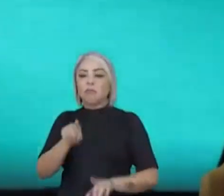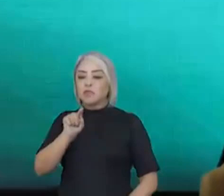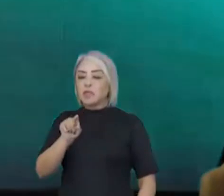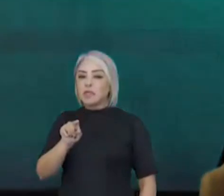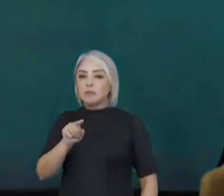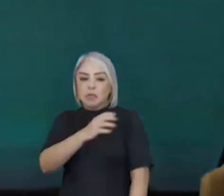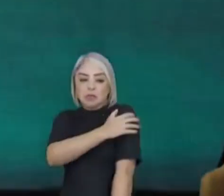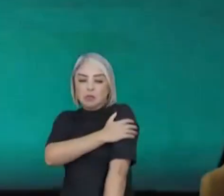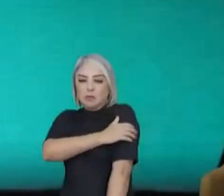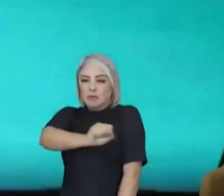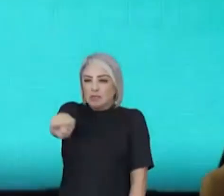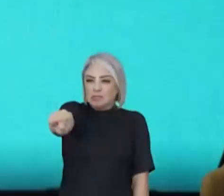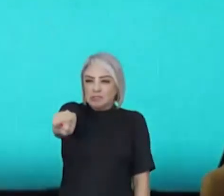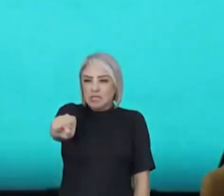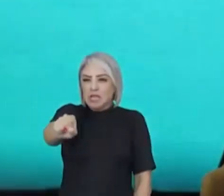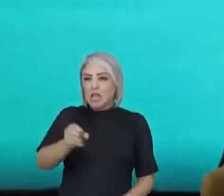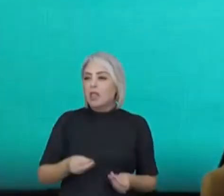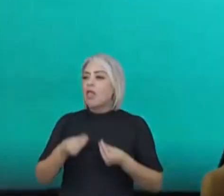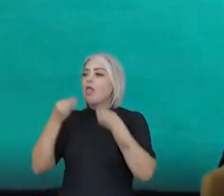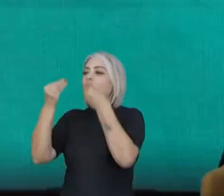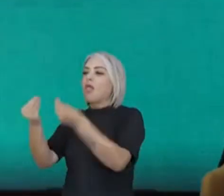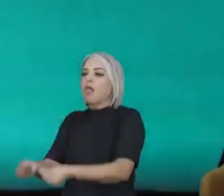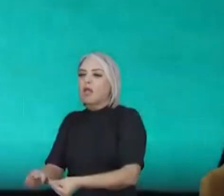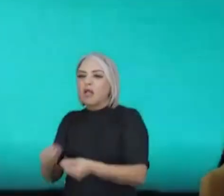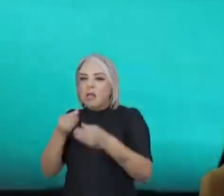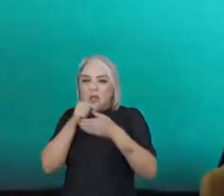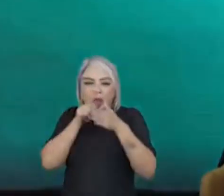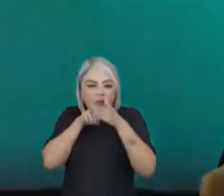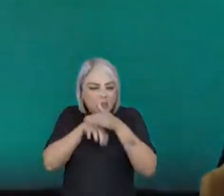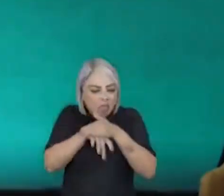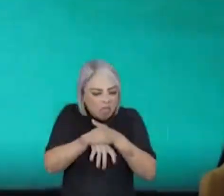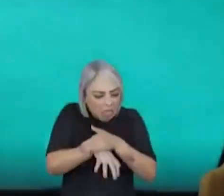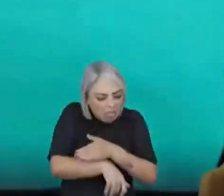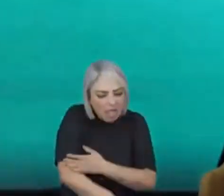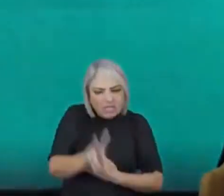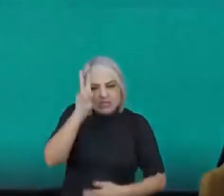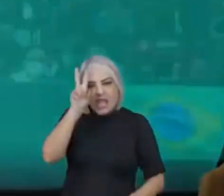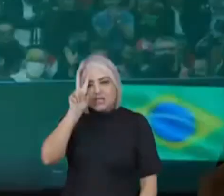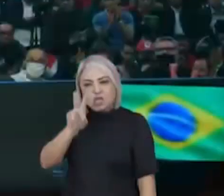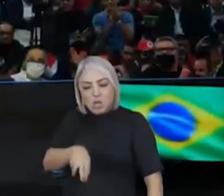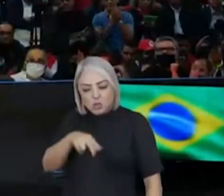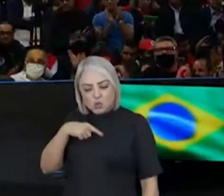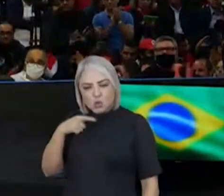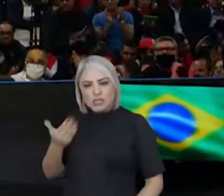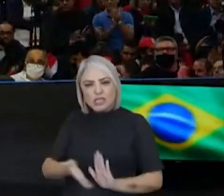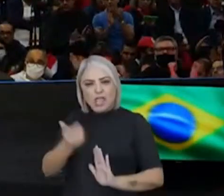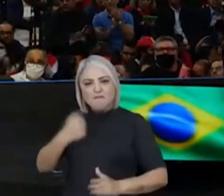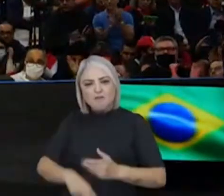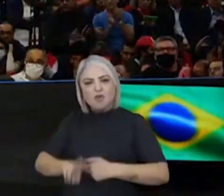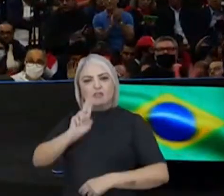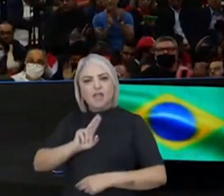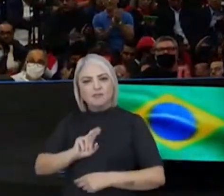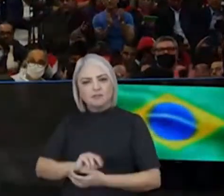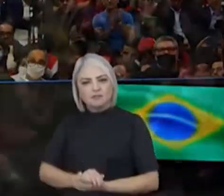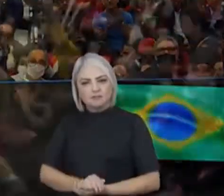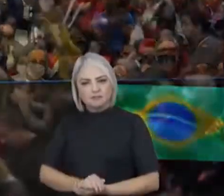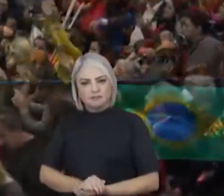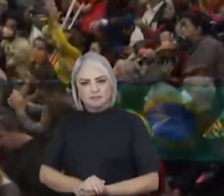seja devolvido ao esgoto da história de onde jamais deveria ter saído.